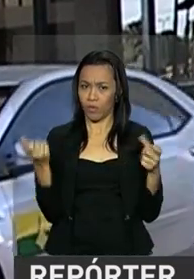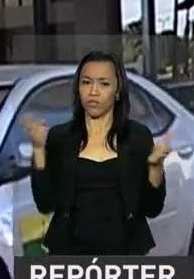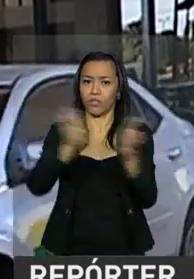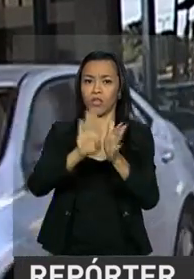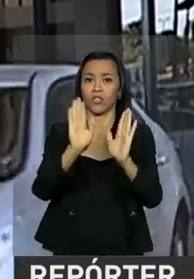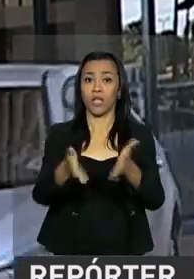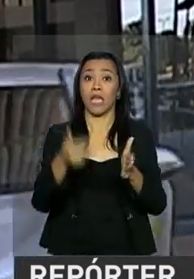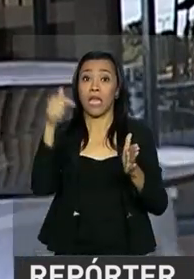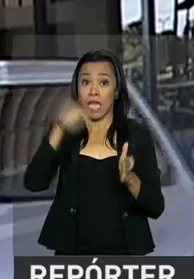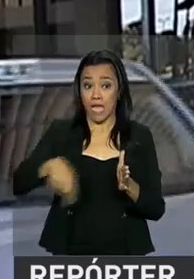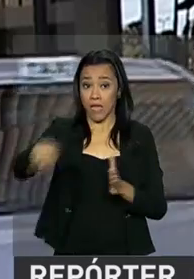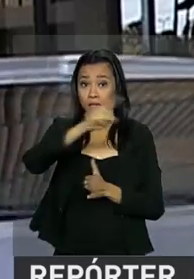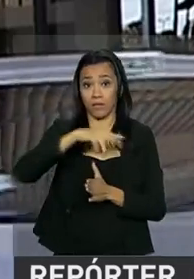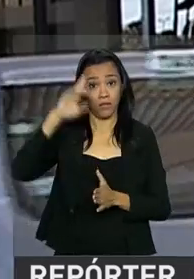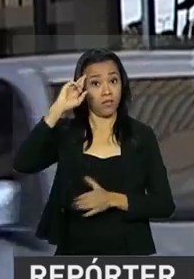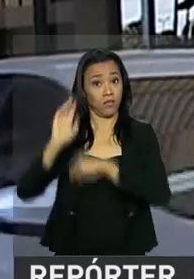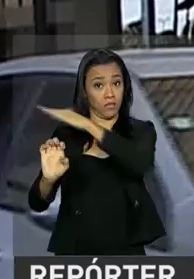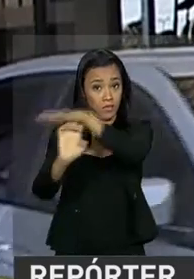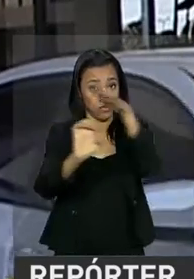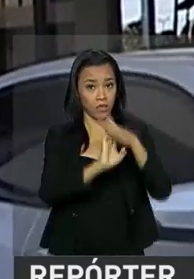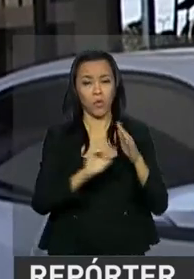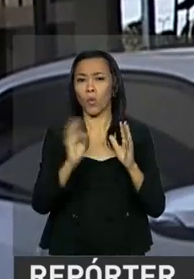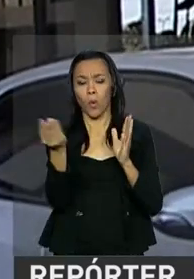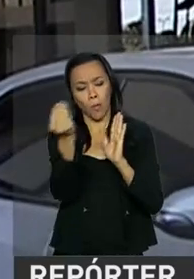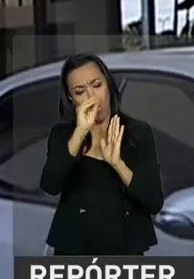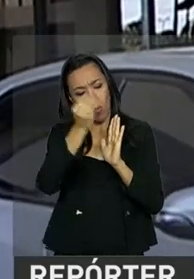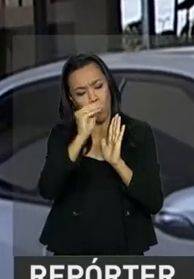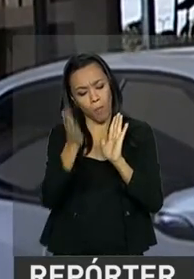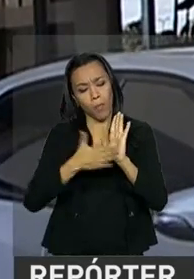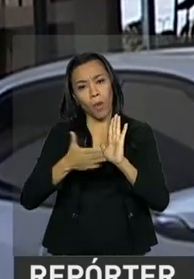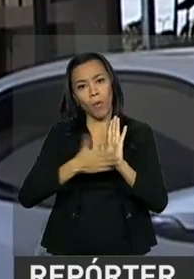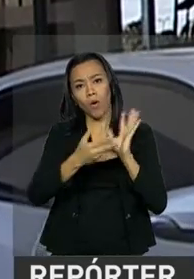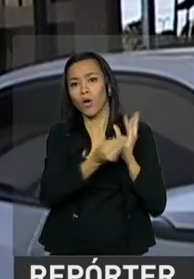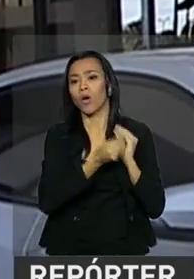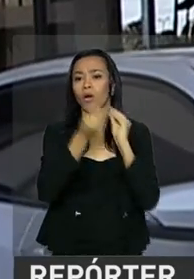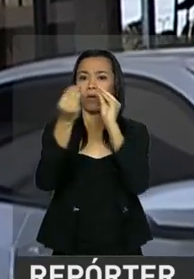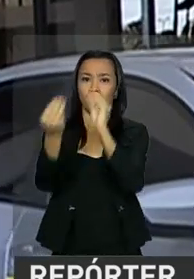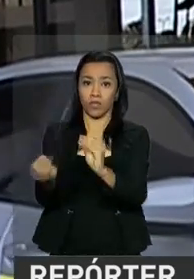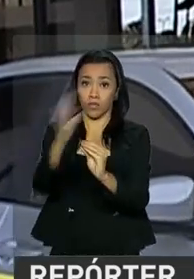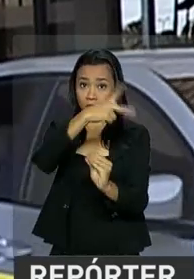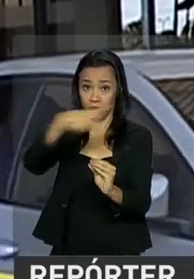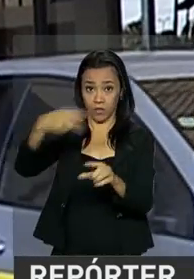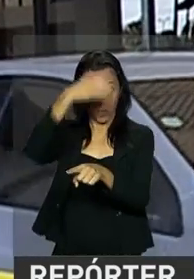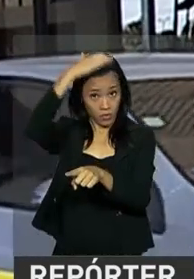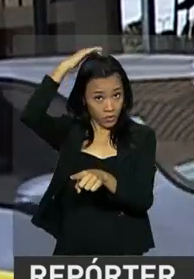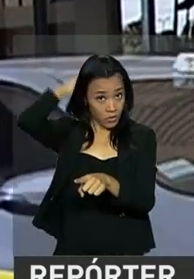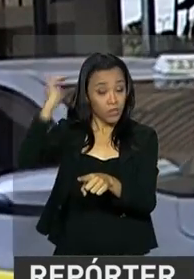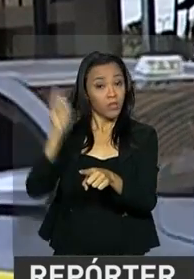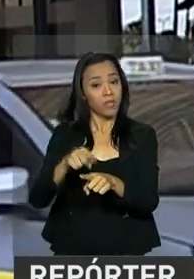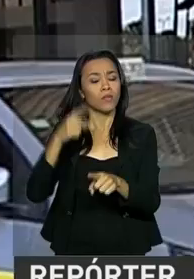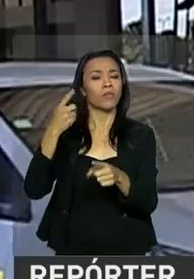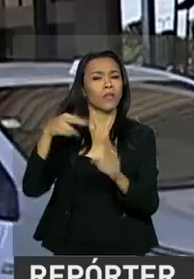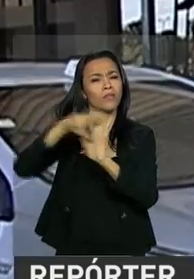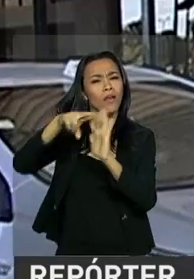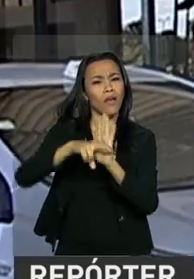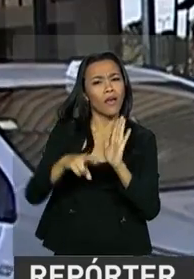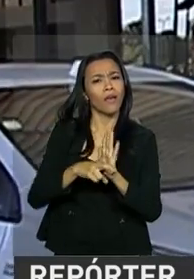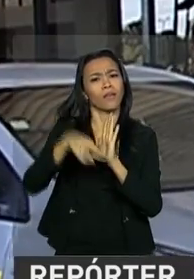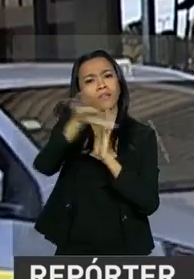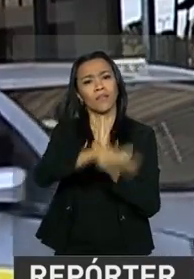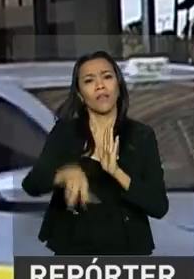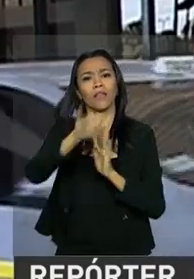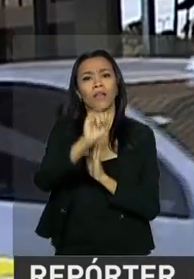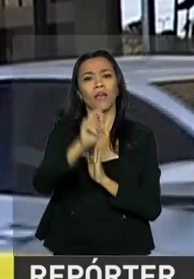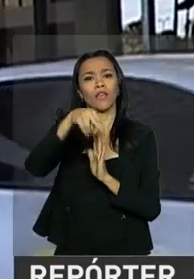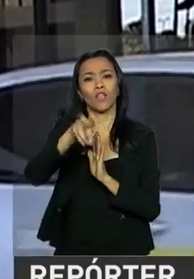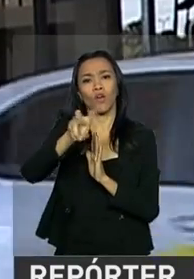vão entregar ao presidente em exercício as propostas da indústria para o aperfeiçoamento do marco regulatório da Inovação tanto com relação